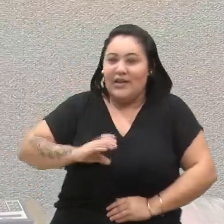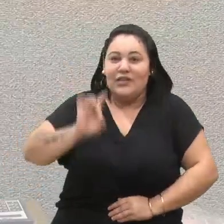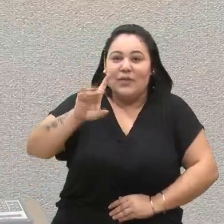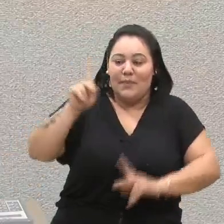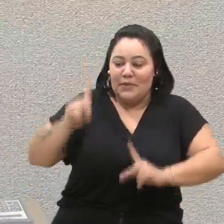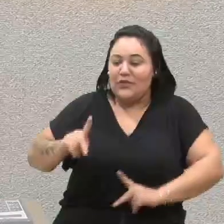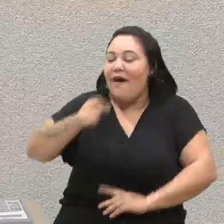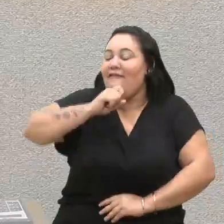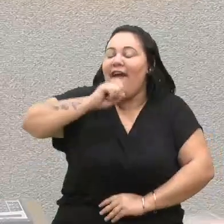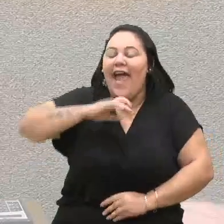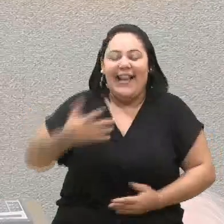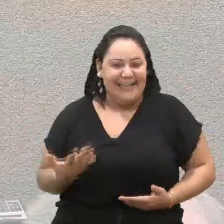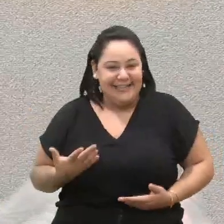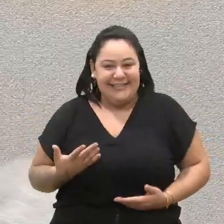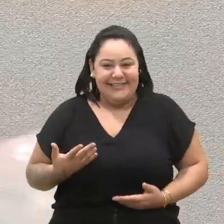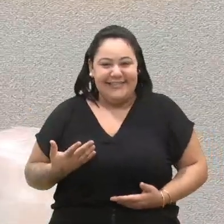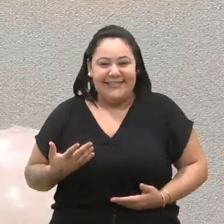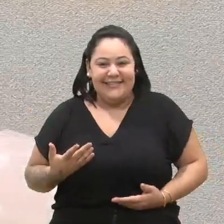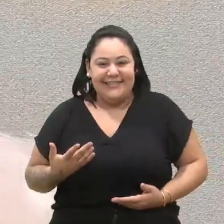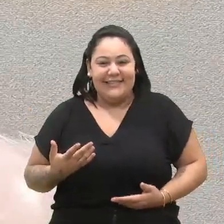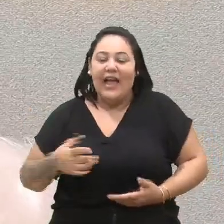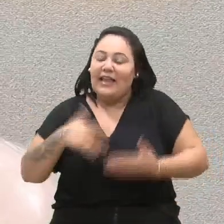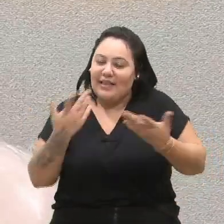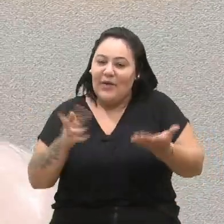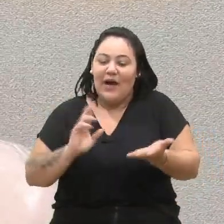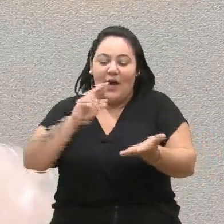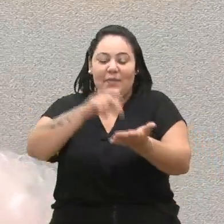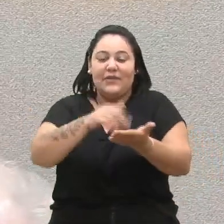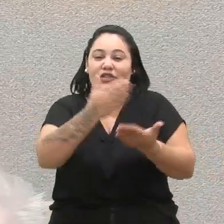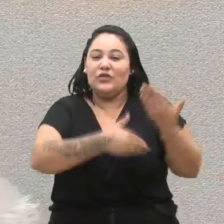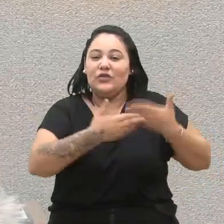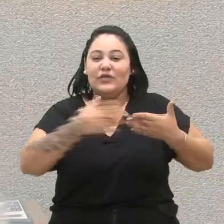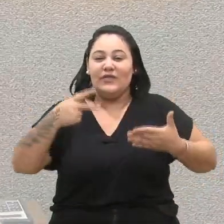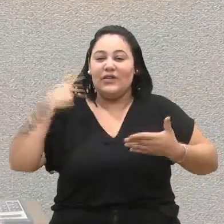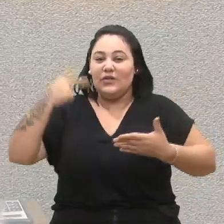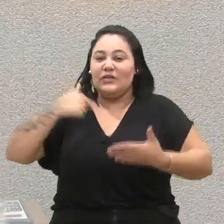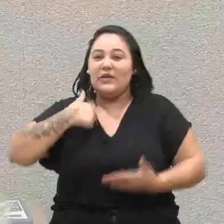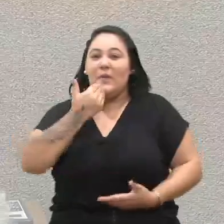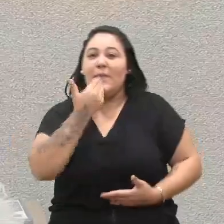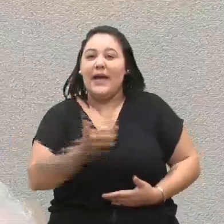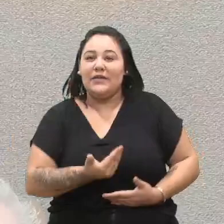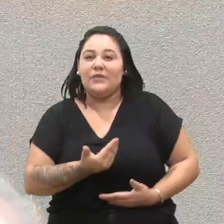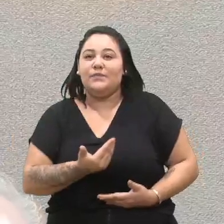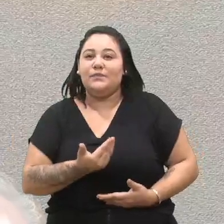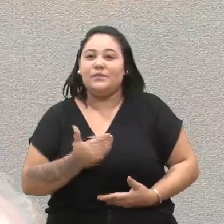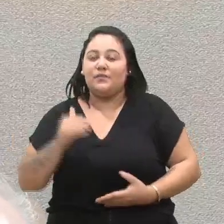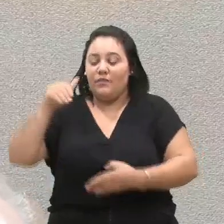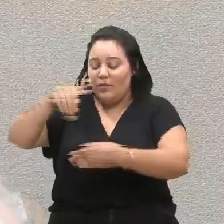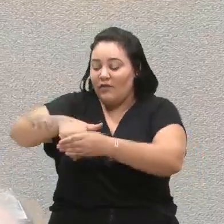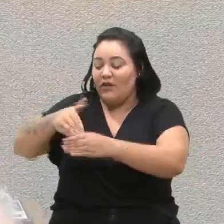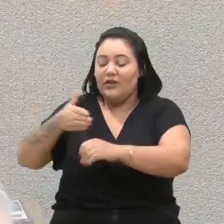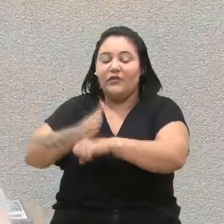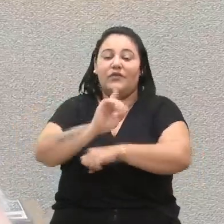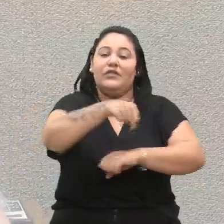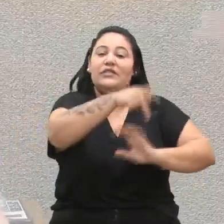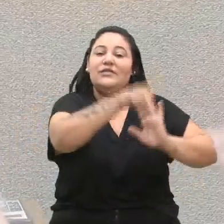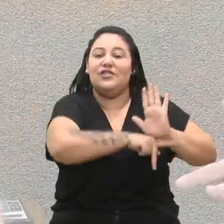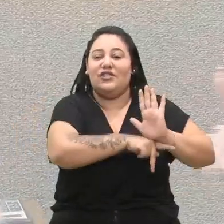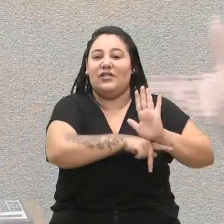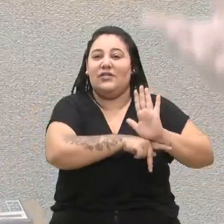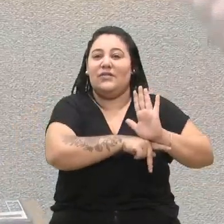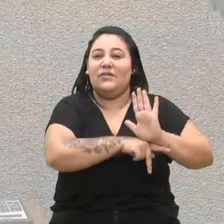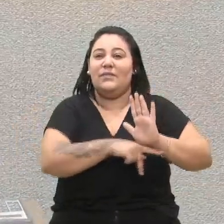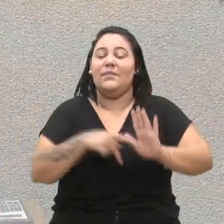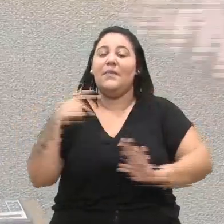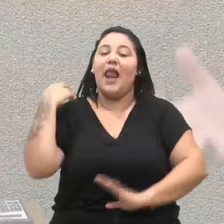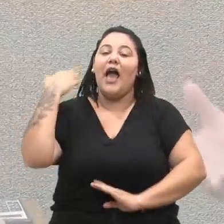velha. Então, realmente, eu peço aos nobres pares que votem a favor desse projeto, pela